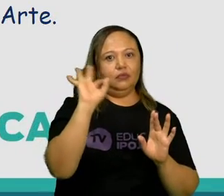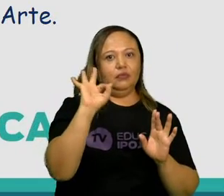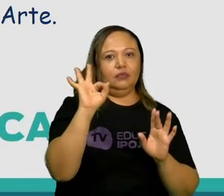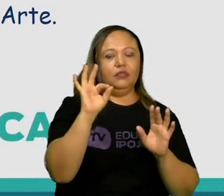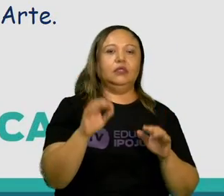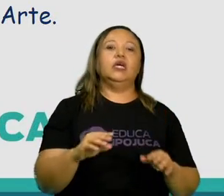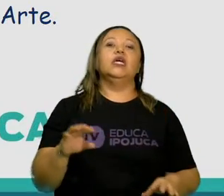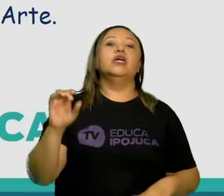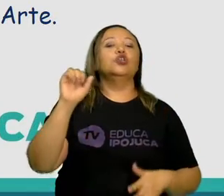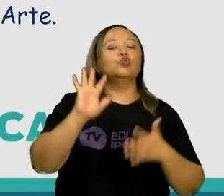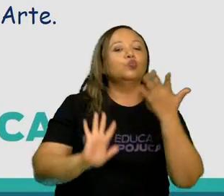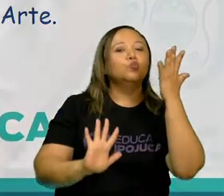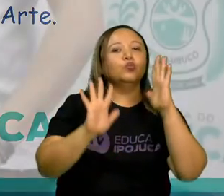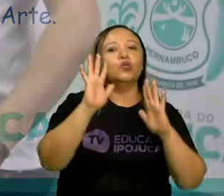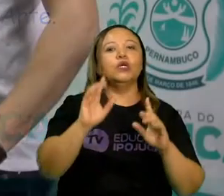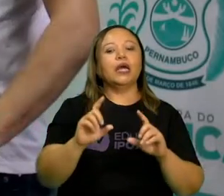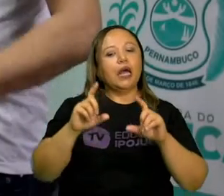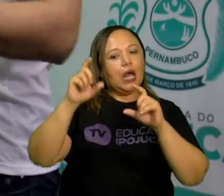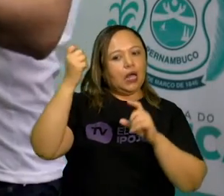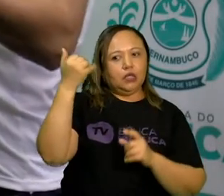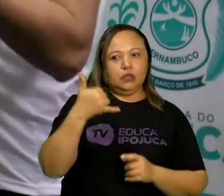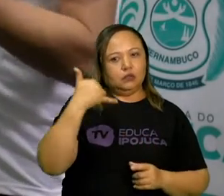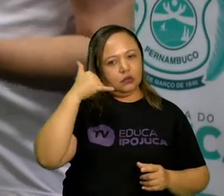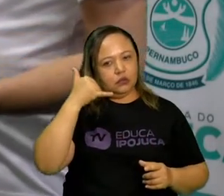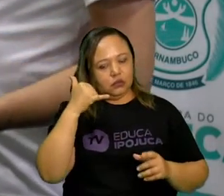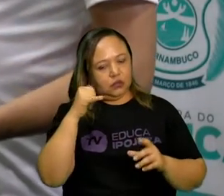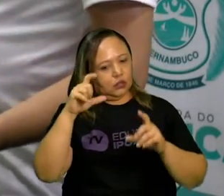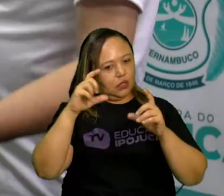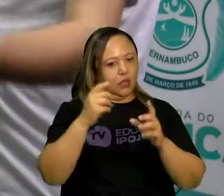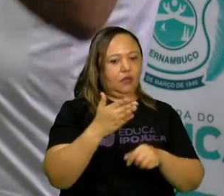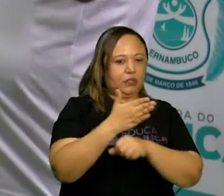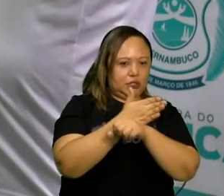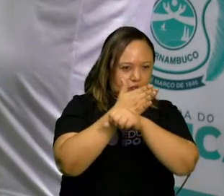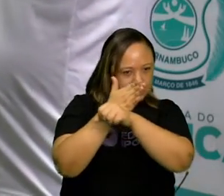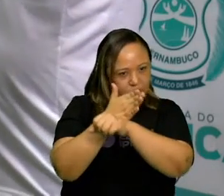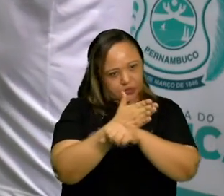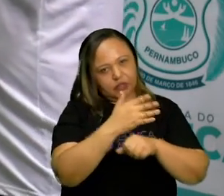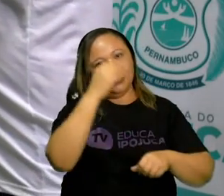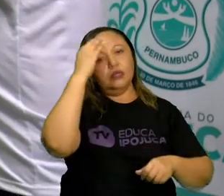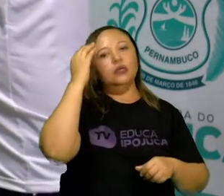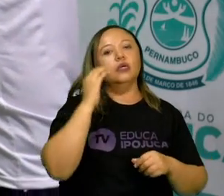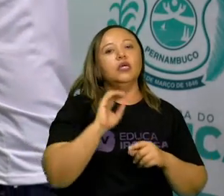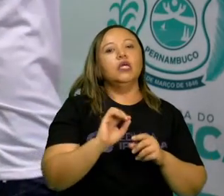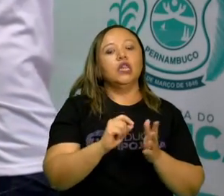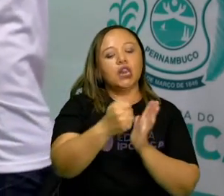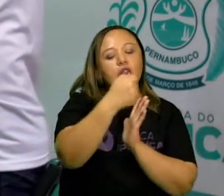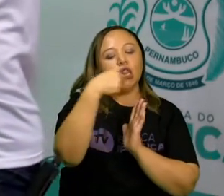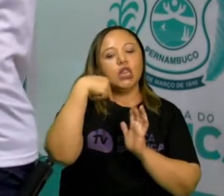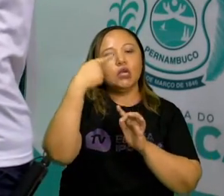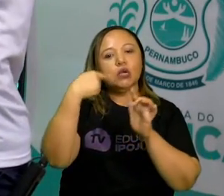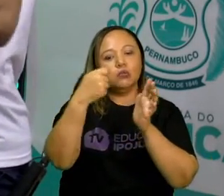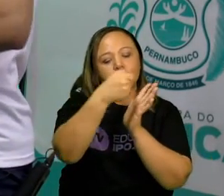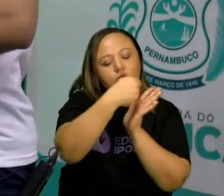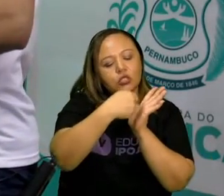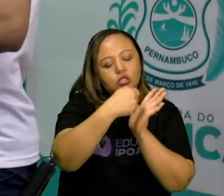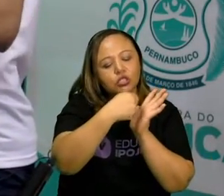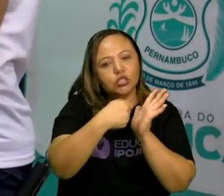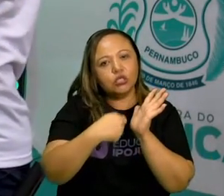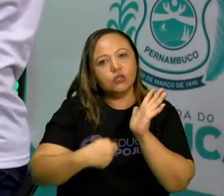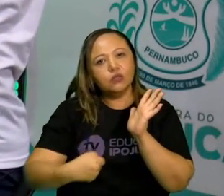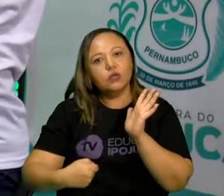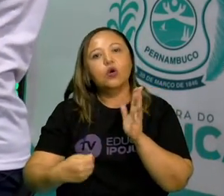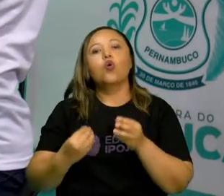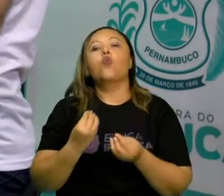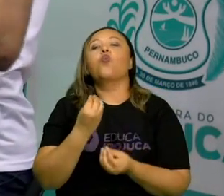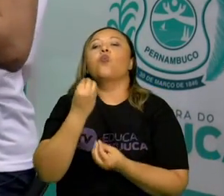versos e grave no seu celular Após realizar a cena é Escreva como foi a experiência